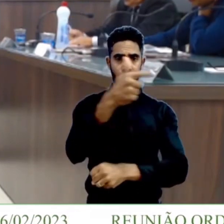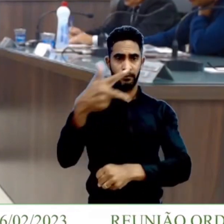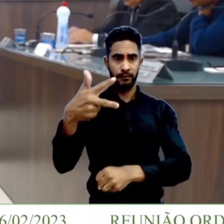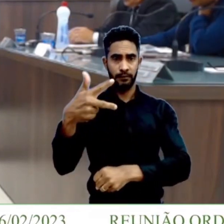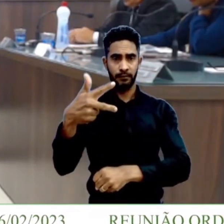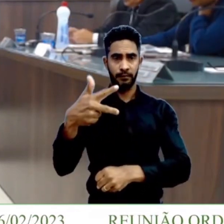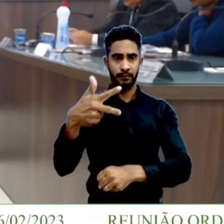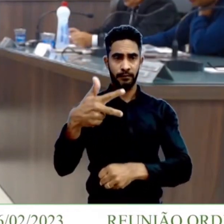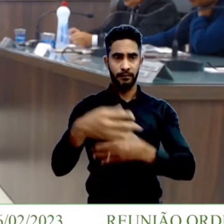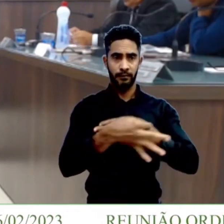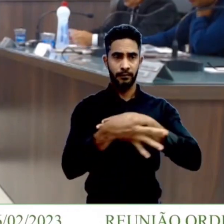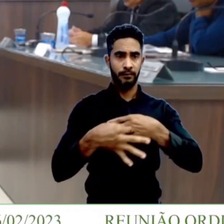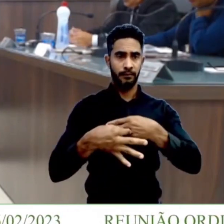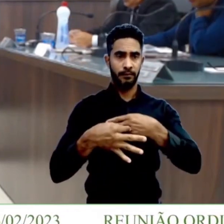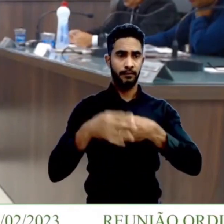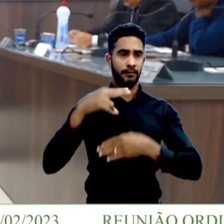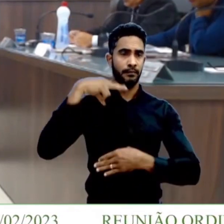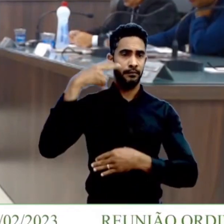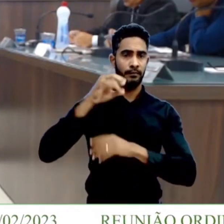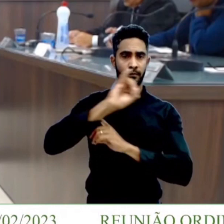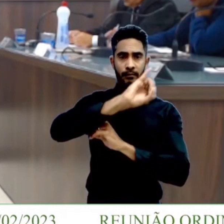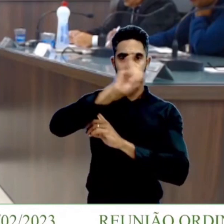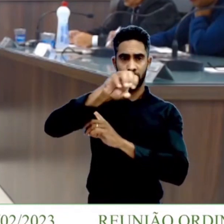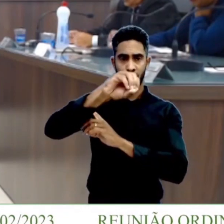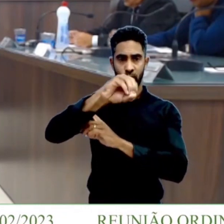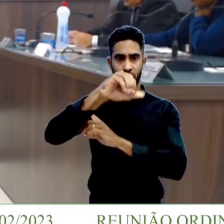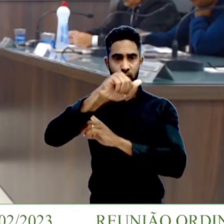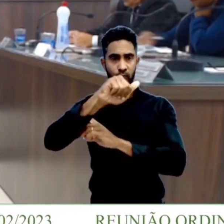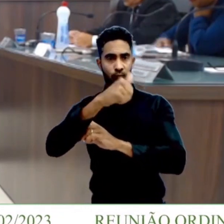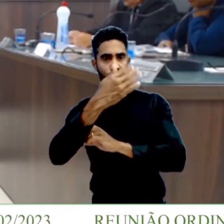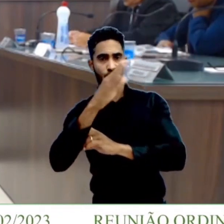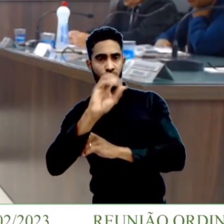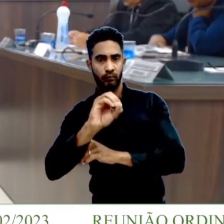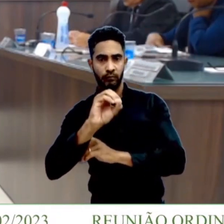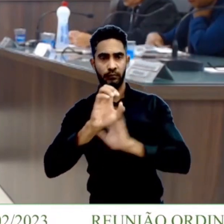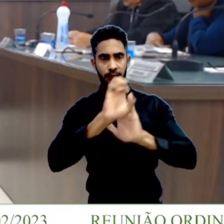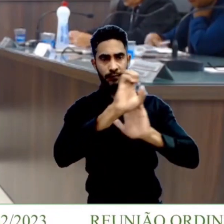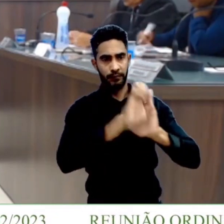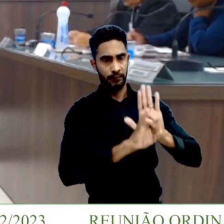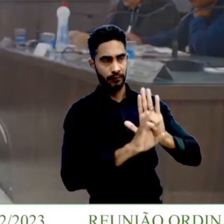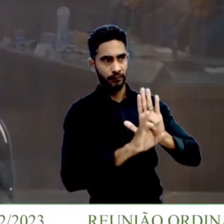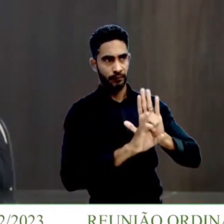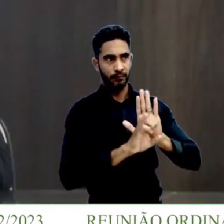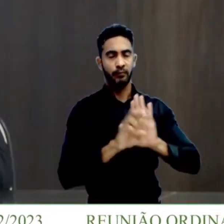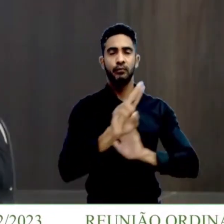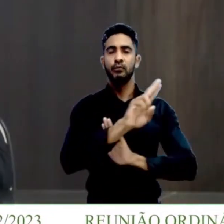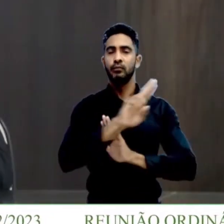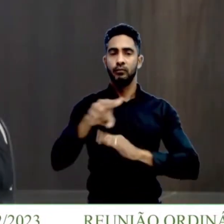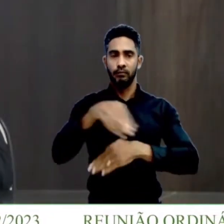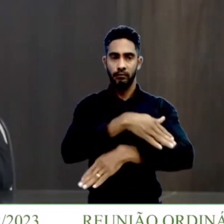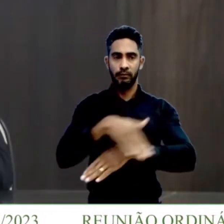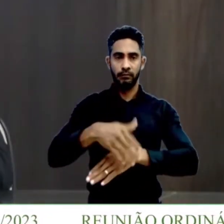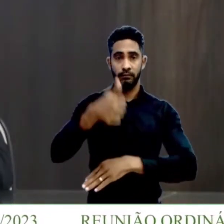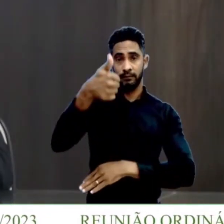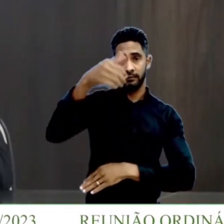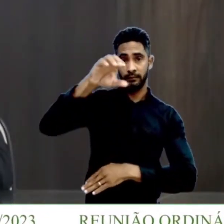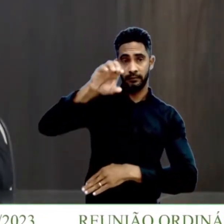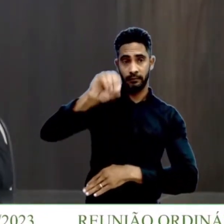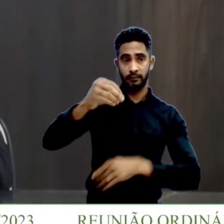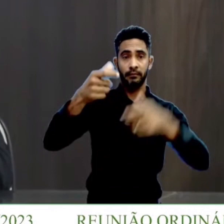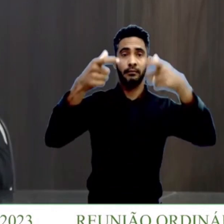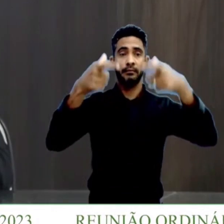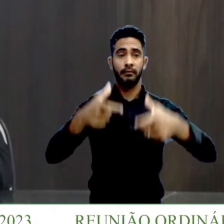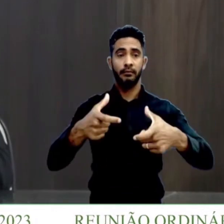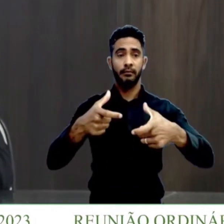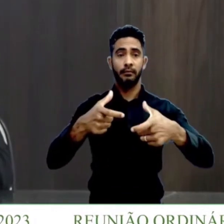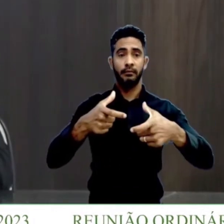003/2023. Autoria, vereador João Pereira da Silva. Ementa. Dá denominação à Rua 10,